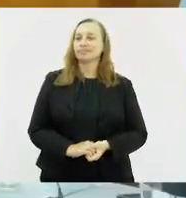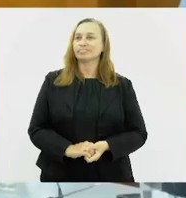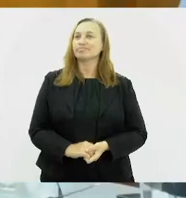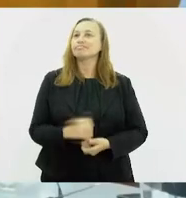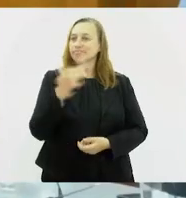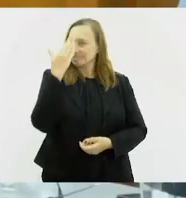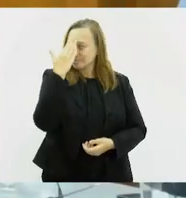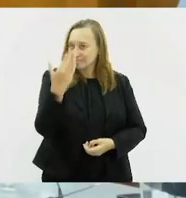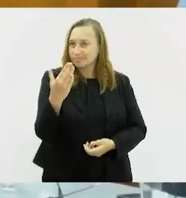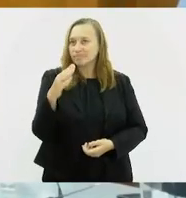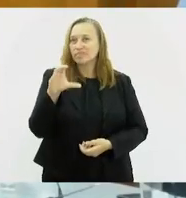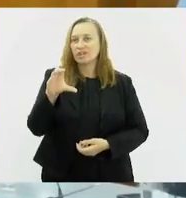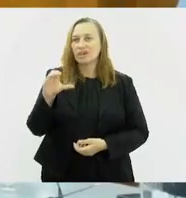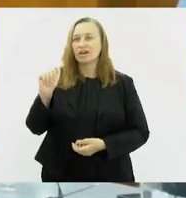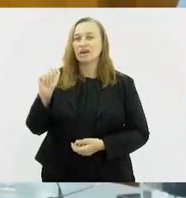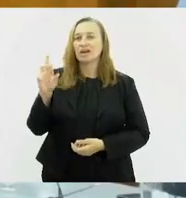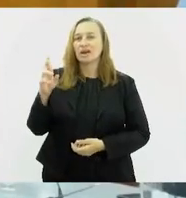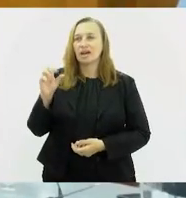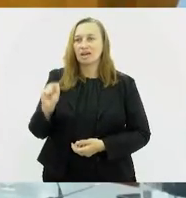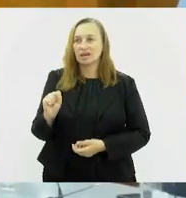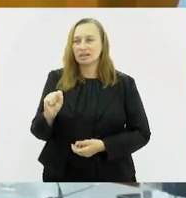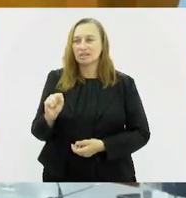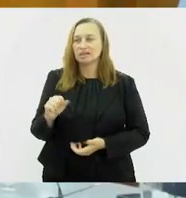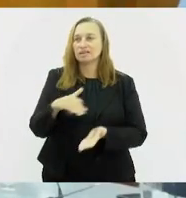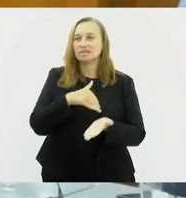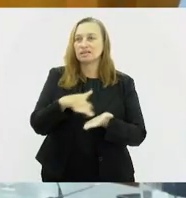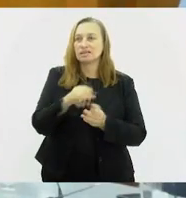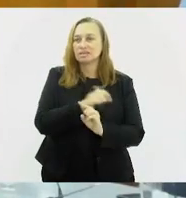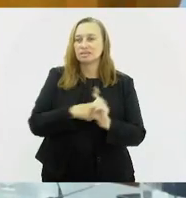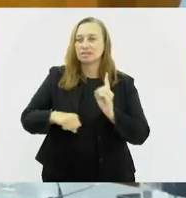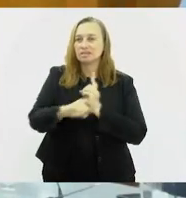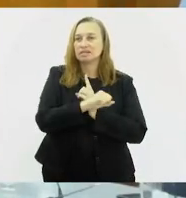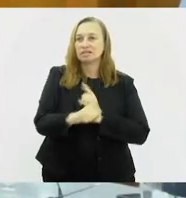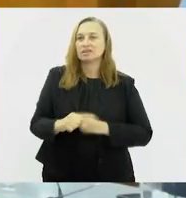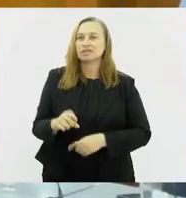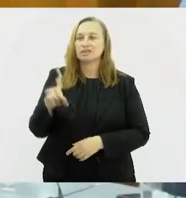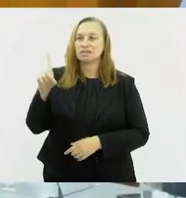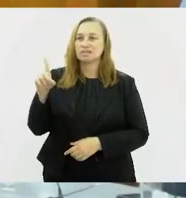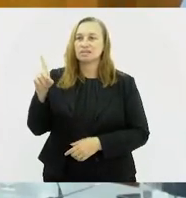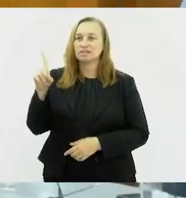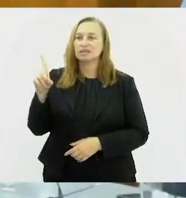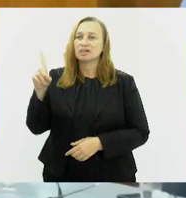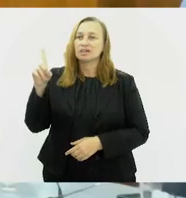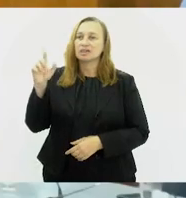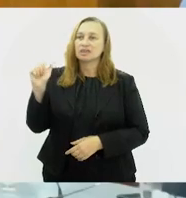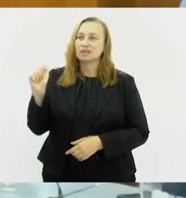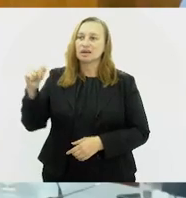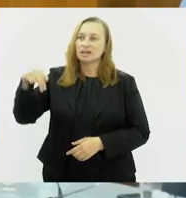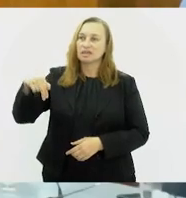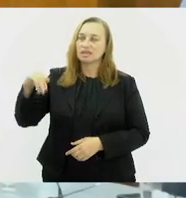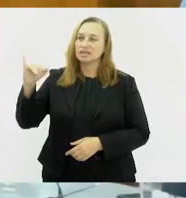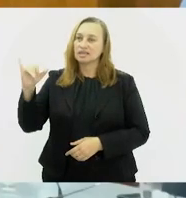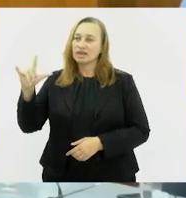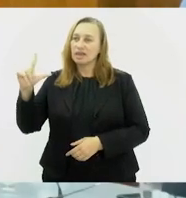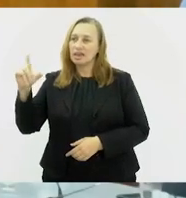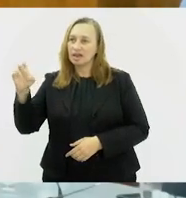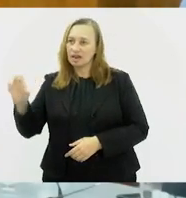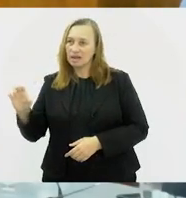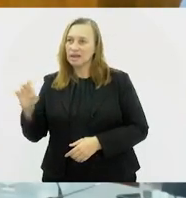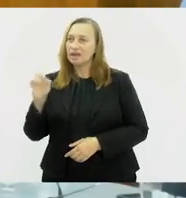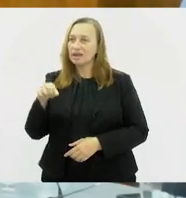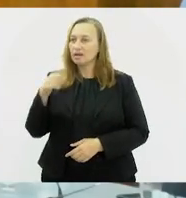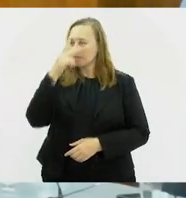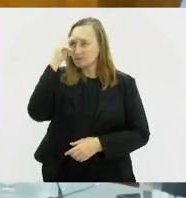Obrigado, Carla Duarte, nossa secretária de assistência. Daniele realmente é uma pessoa